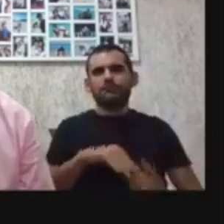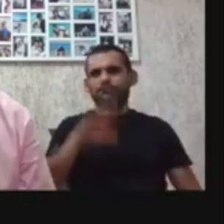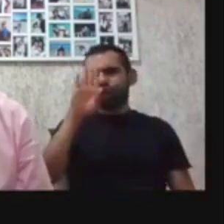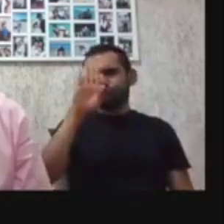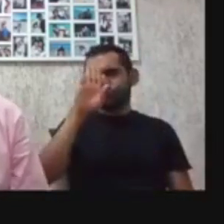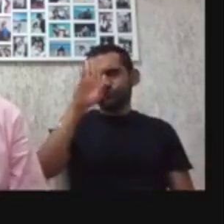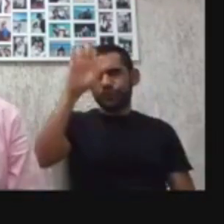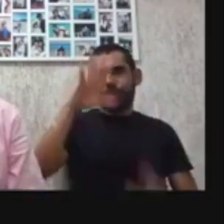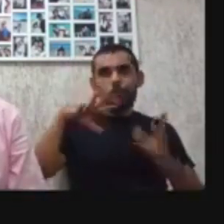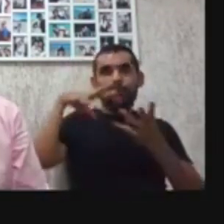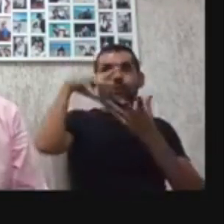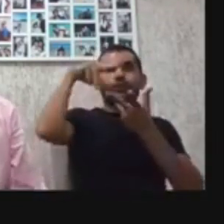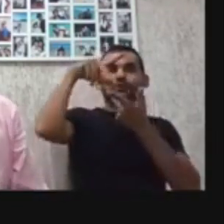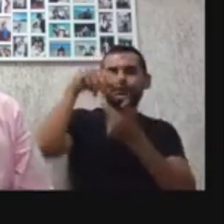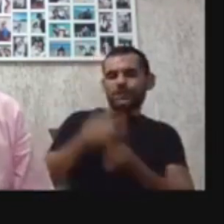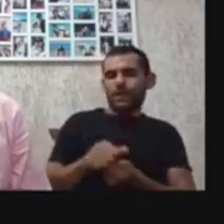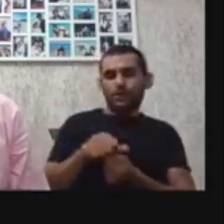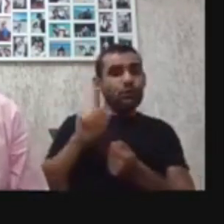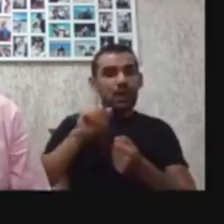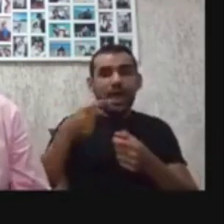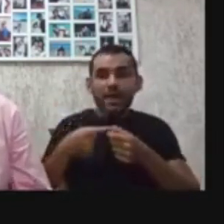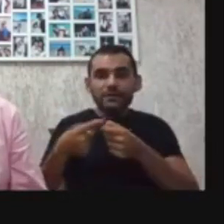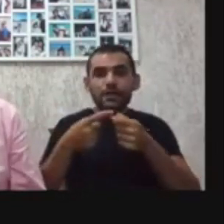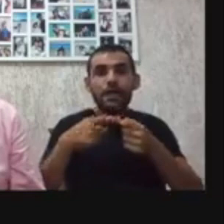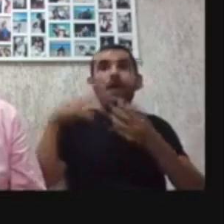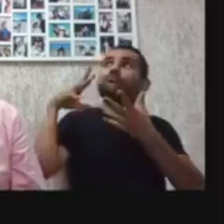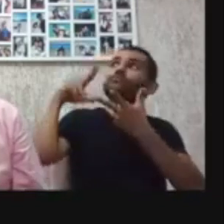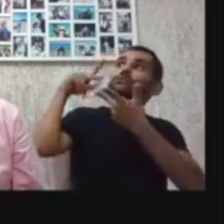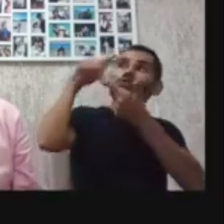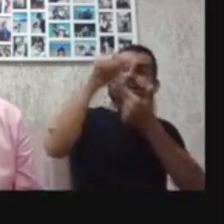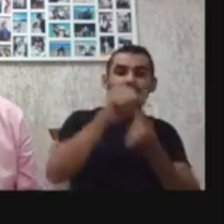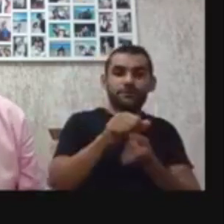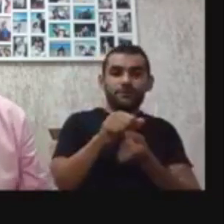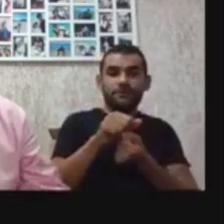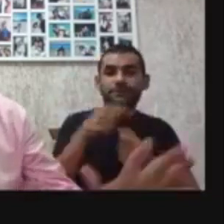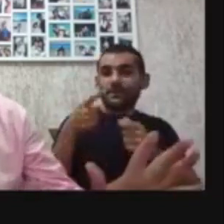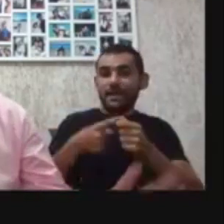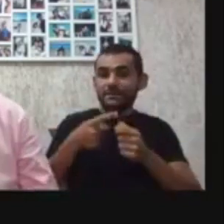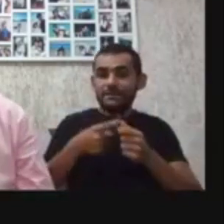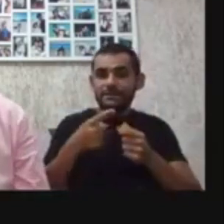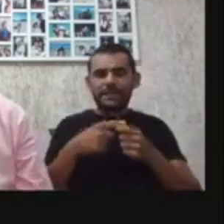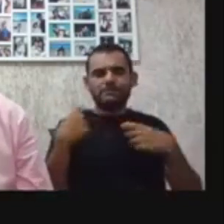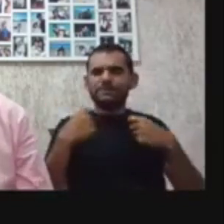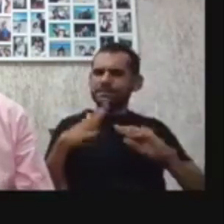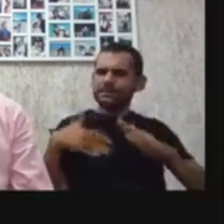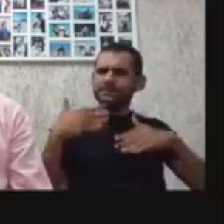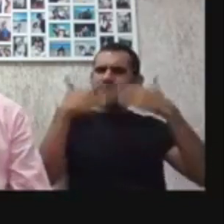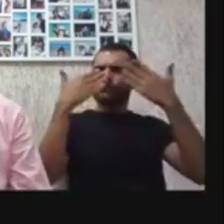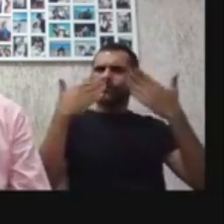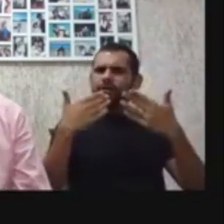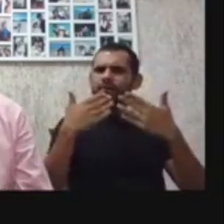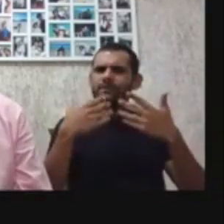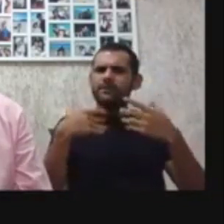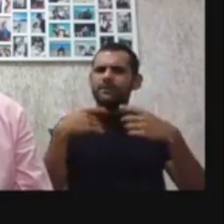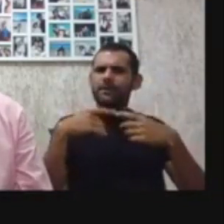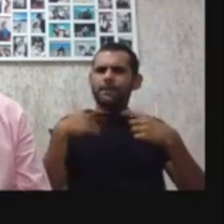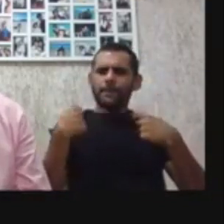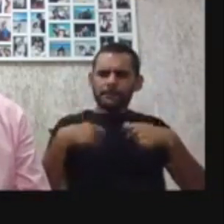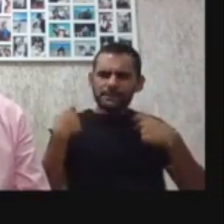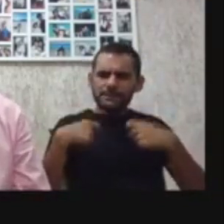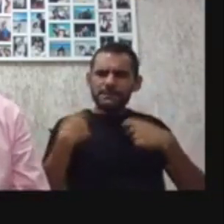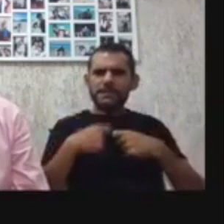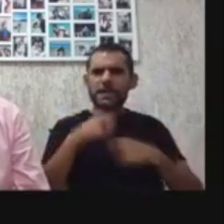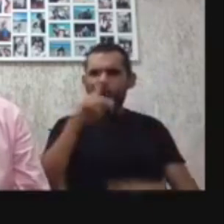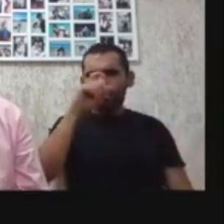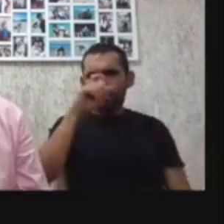destaque internacional, não é regional, não, é internacional. A nossa cidade tem tudo para crescer, a nossa cidade tem é